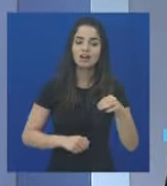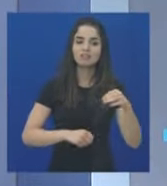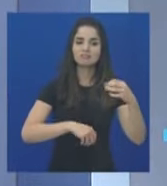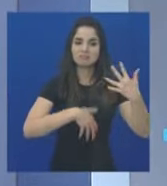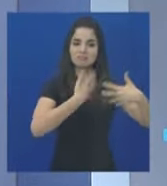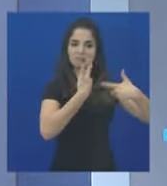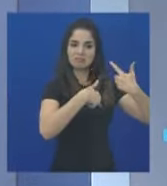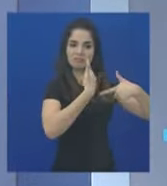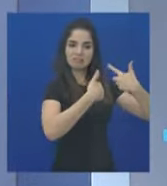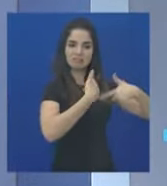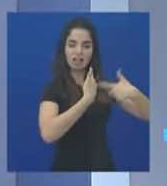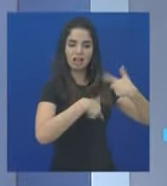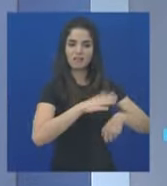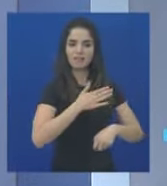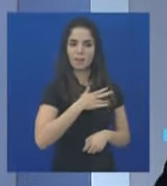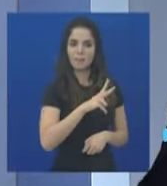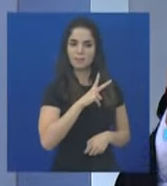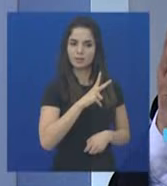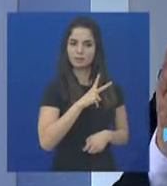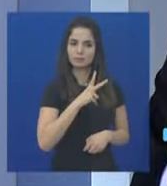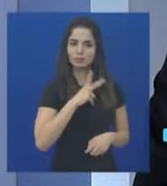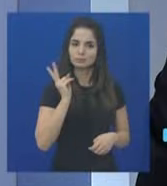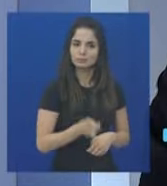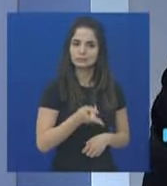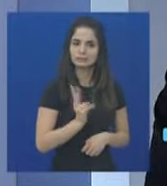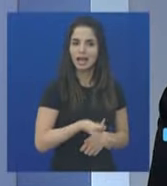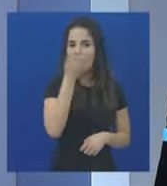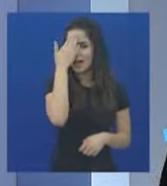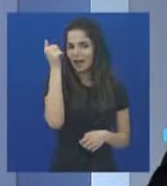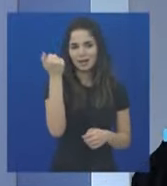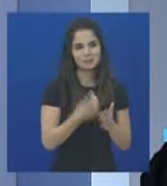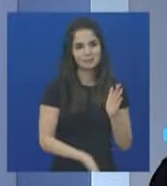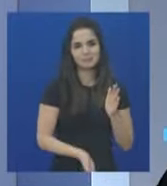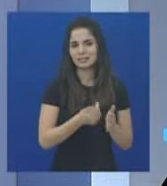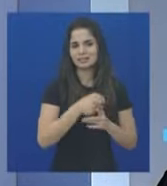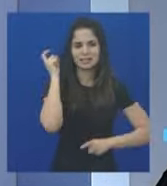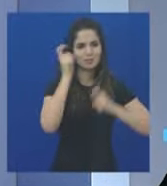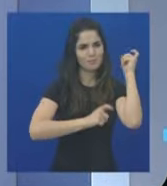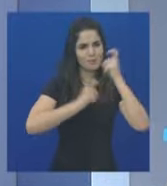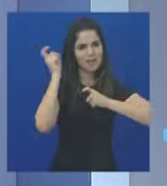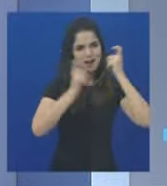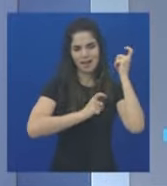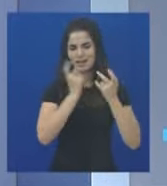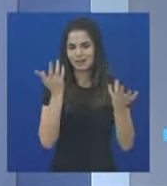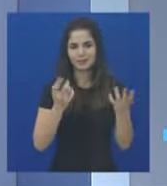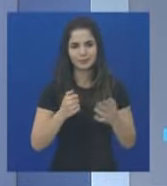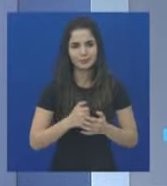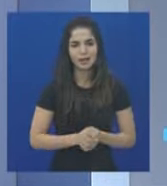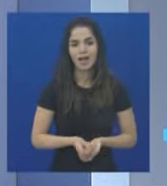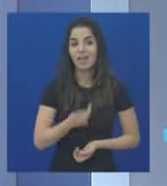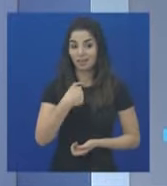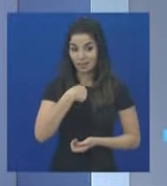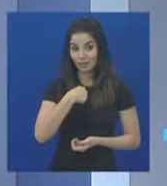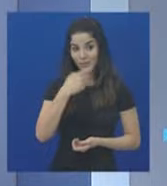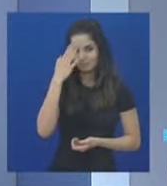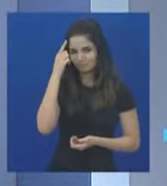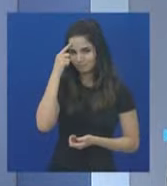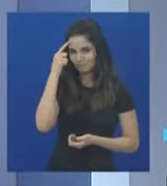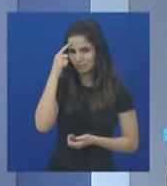momentos, até em questões pessoais. Sabe que vai perder. E ele está desesperado. Eu espero que esse